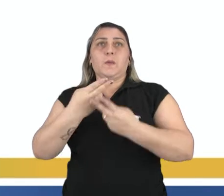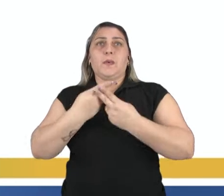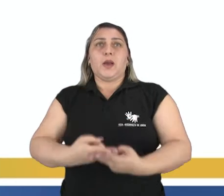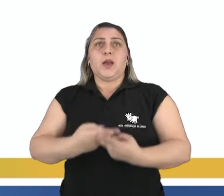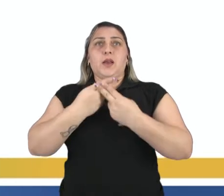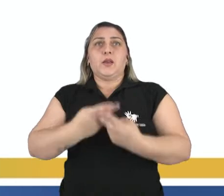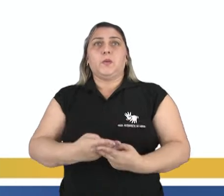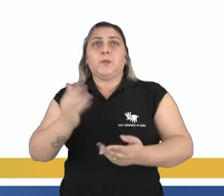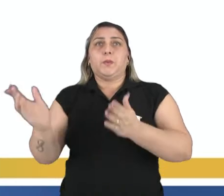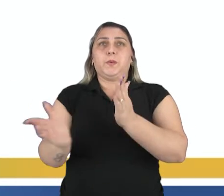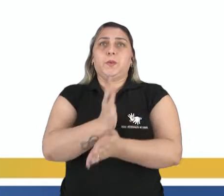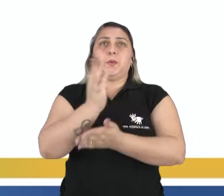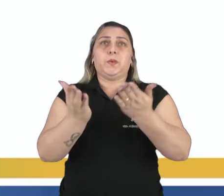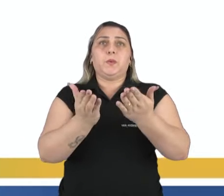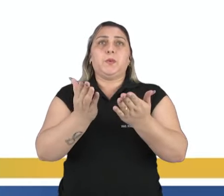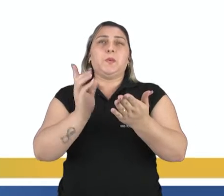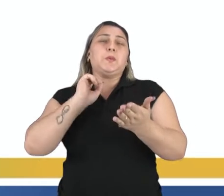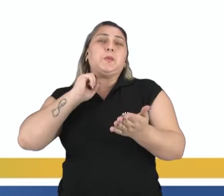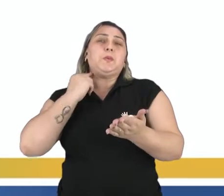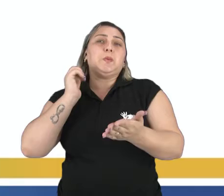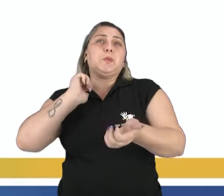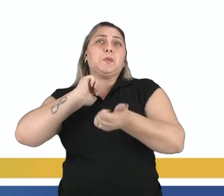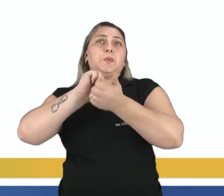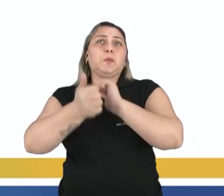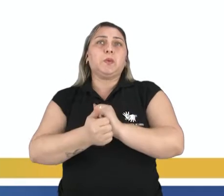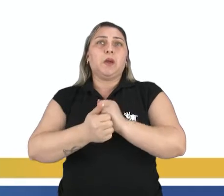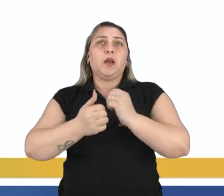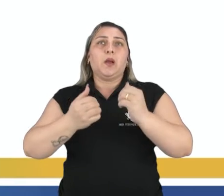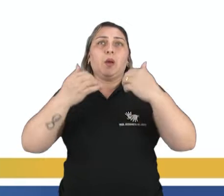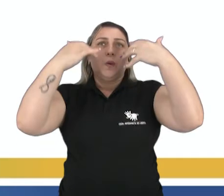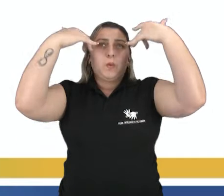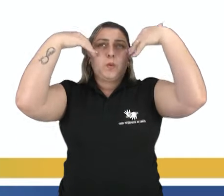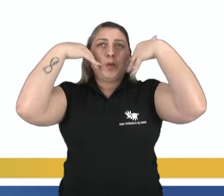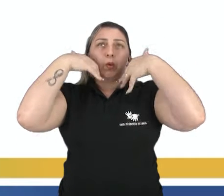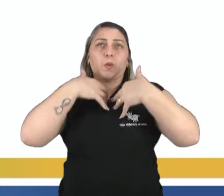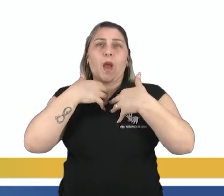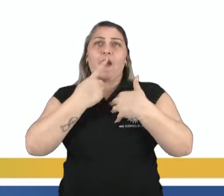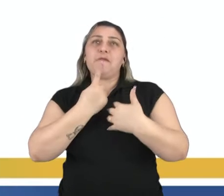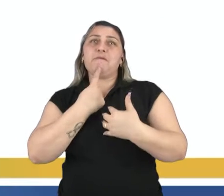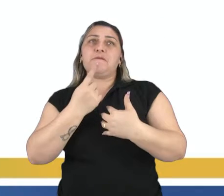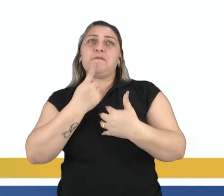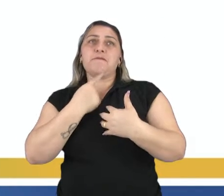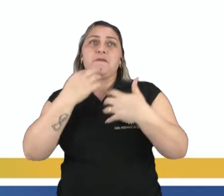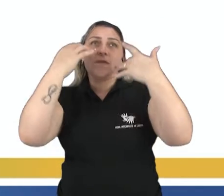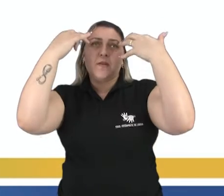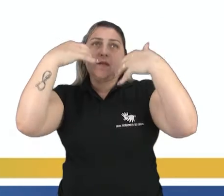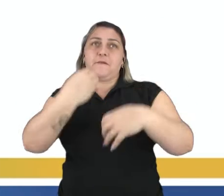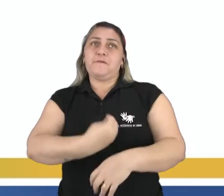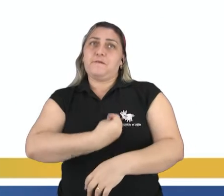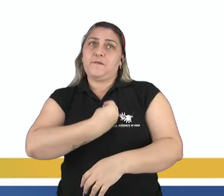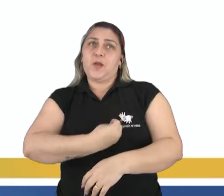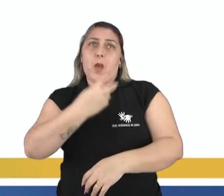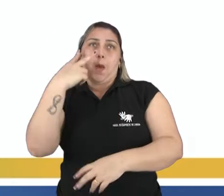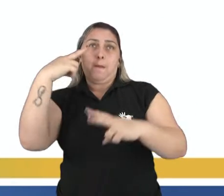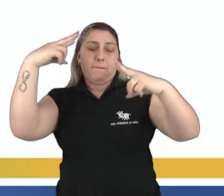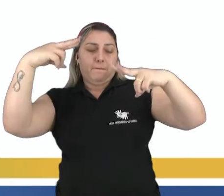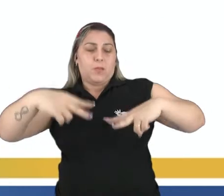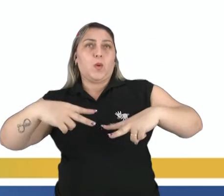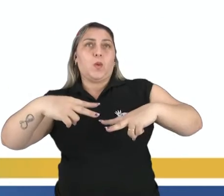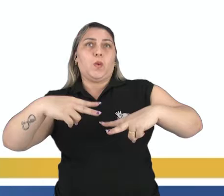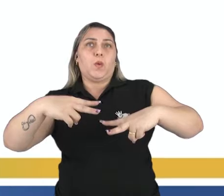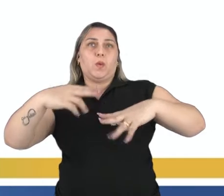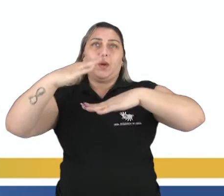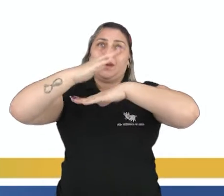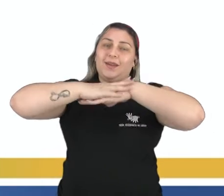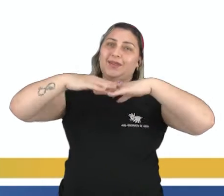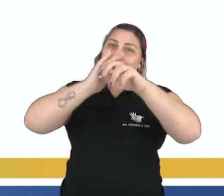estava maravilhoso, sujo do futebol, suando, corado, derramando vida. Me olhou com